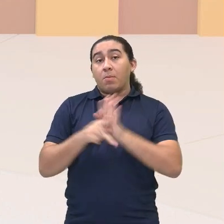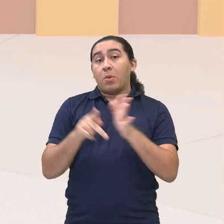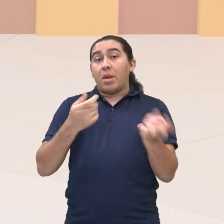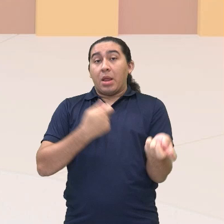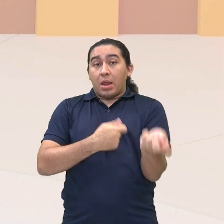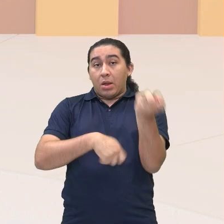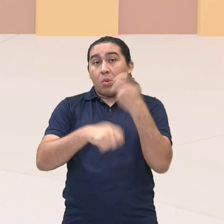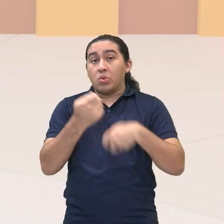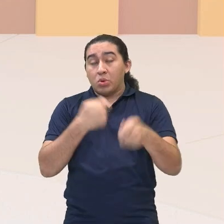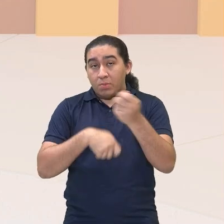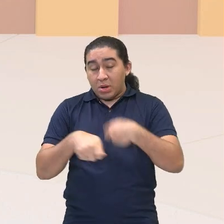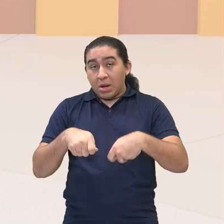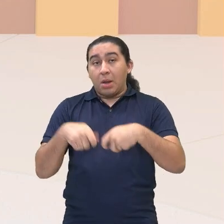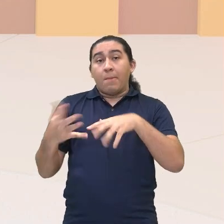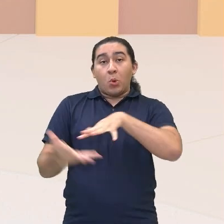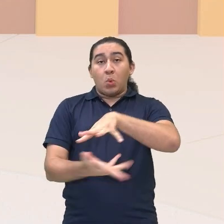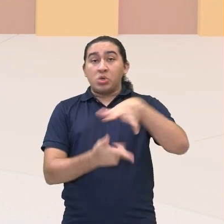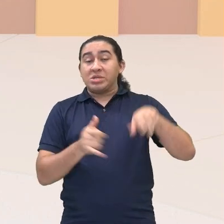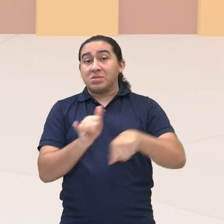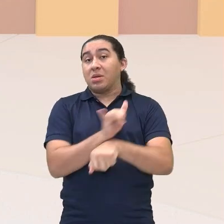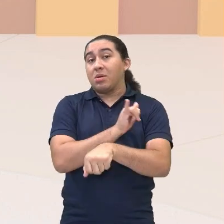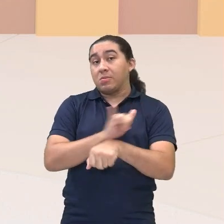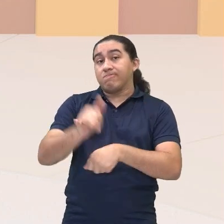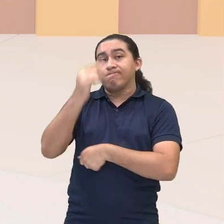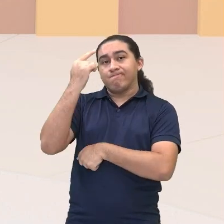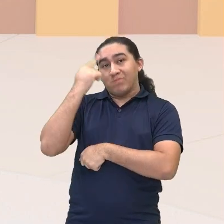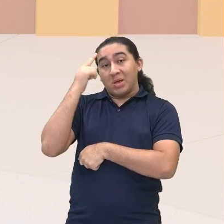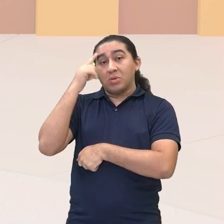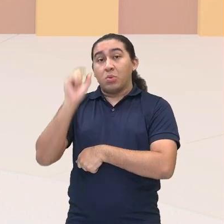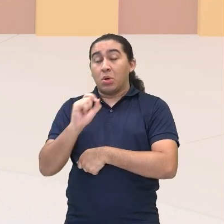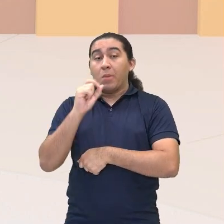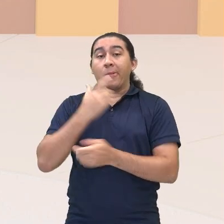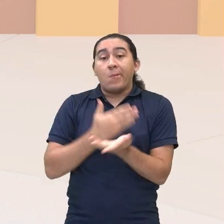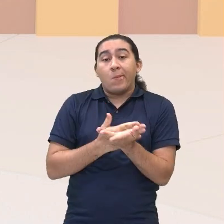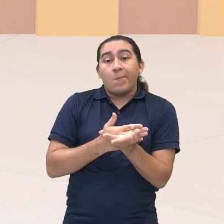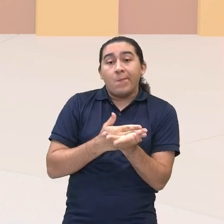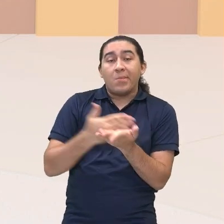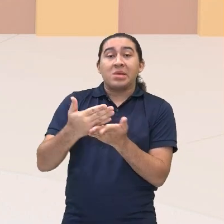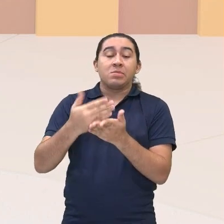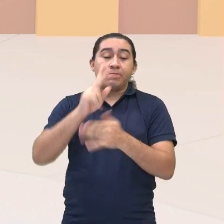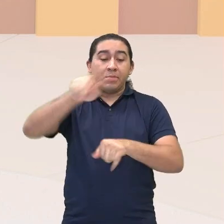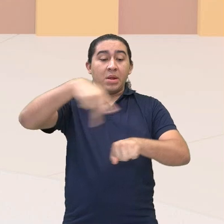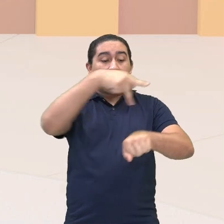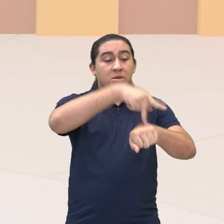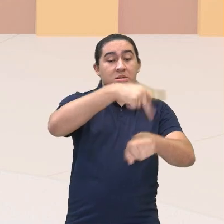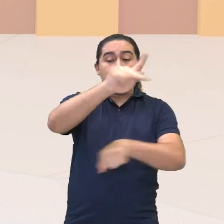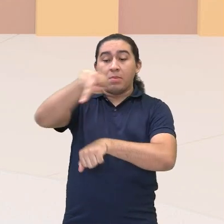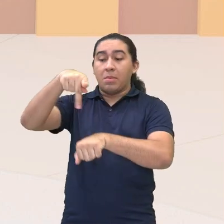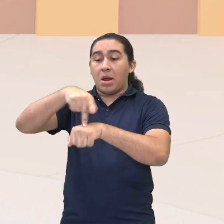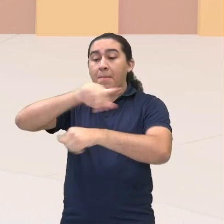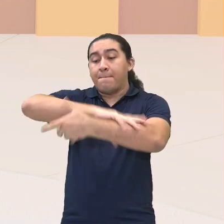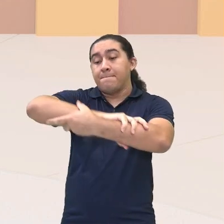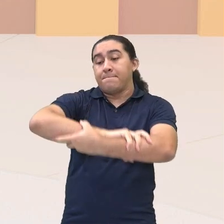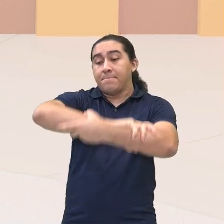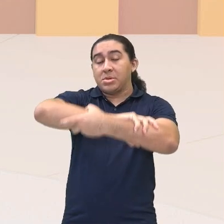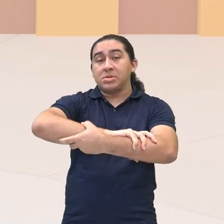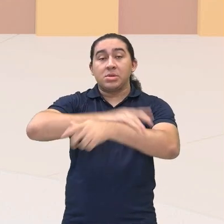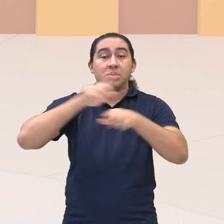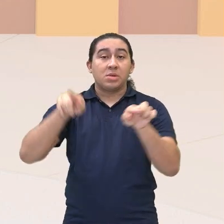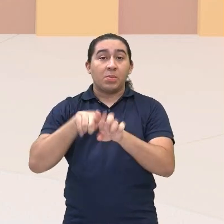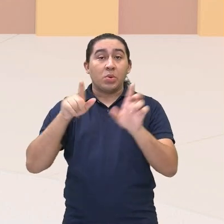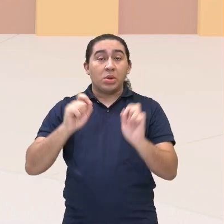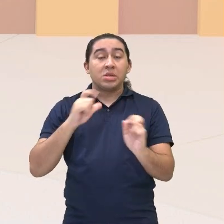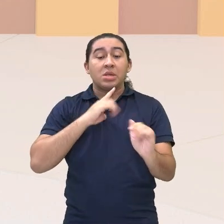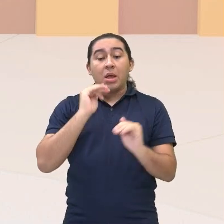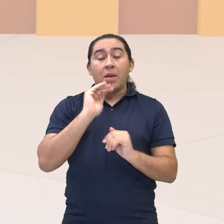economia mundial. Isso acaba fazendo o quê? Unindo nações, né, e impulsionando também